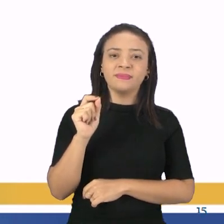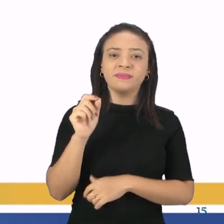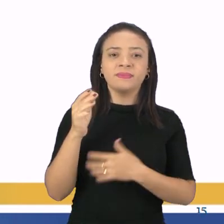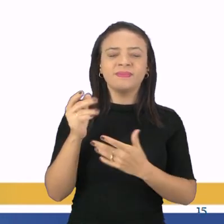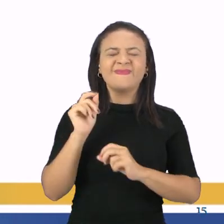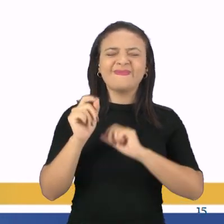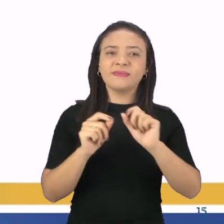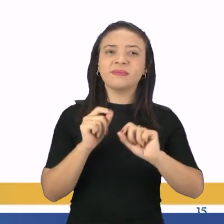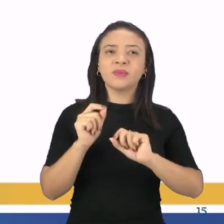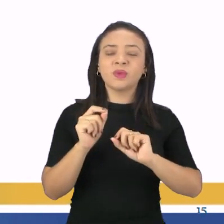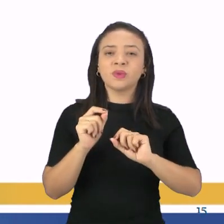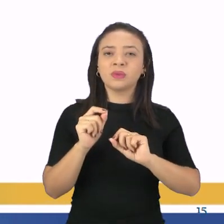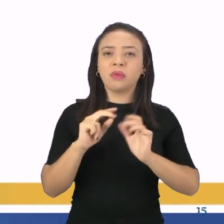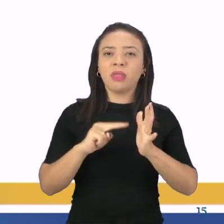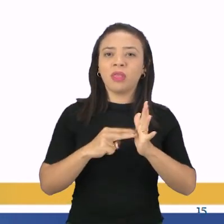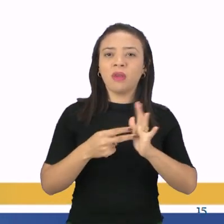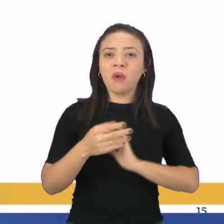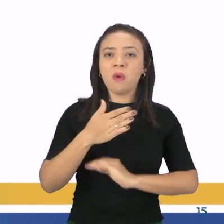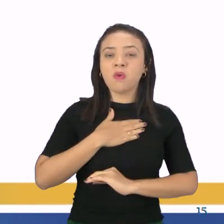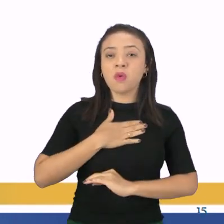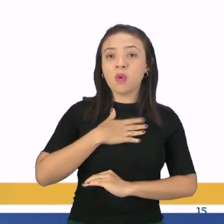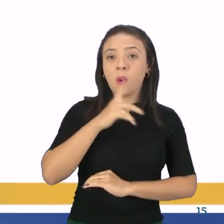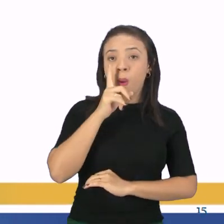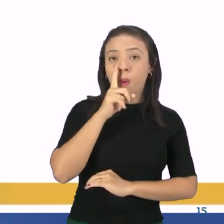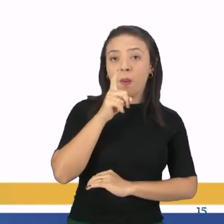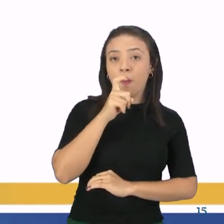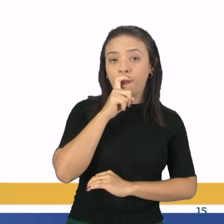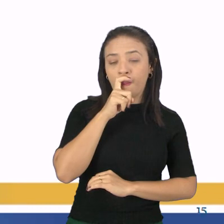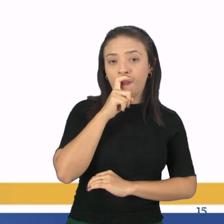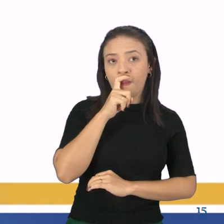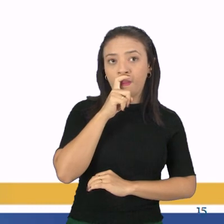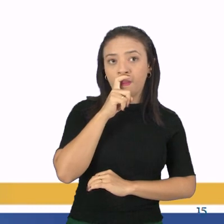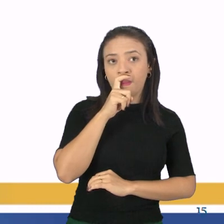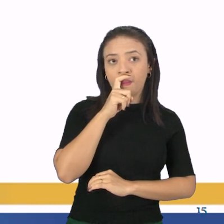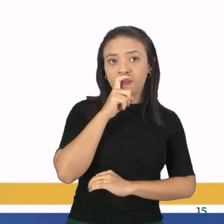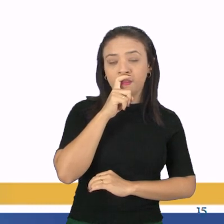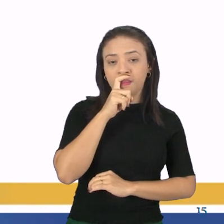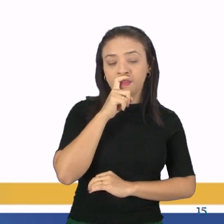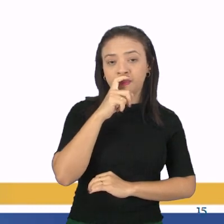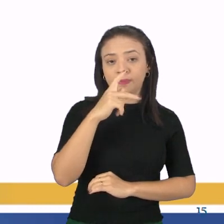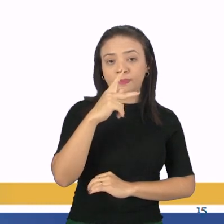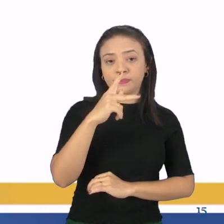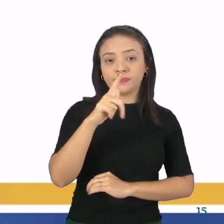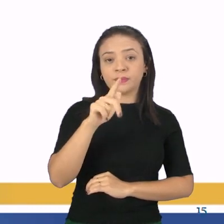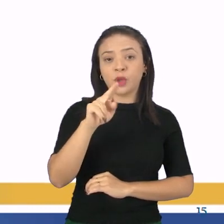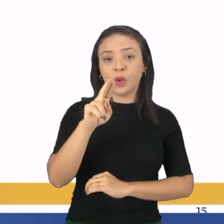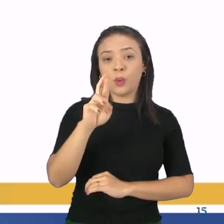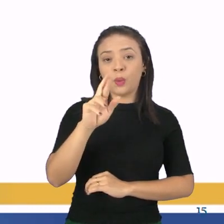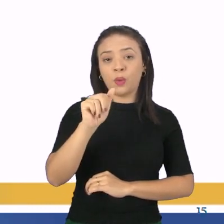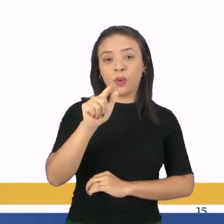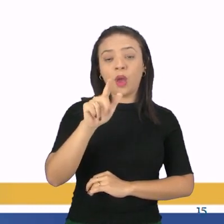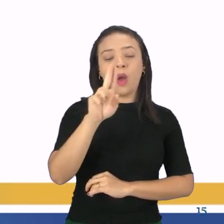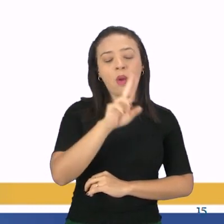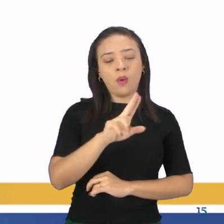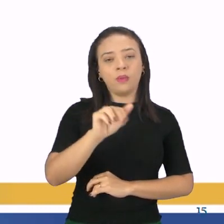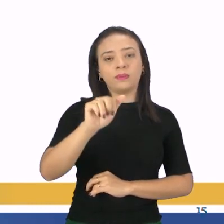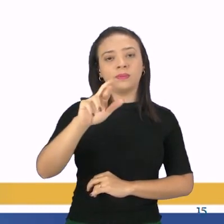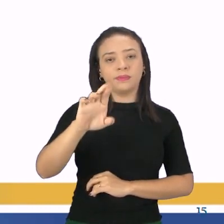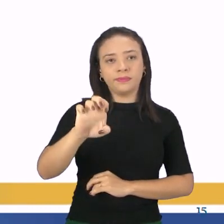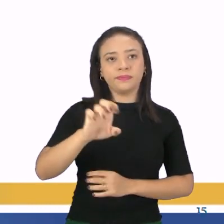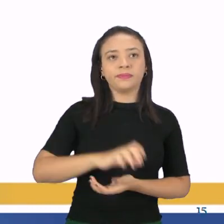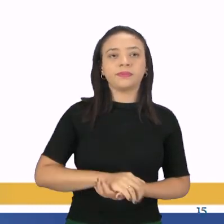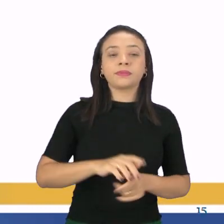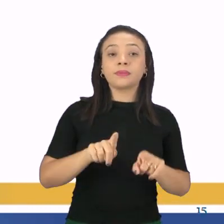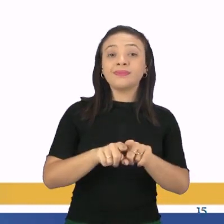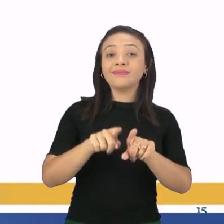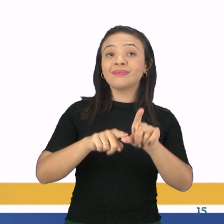O que são my parents? Meus pais. Está no plural, né? Sempre que a gente fala sobre plural, nós usamos o are. E na letra